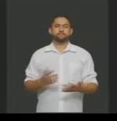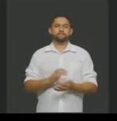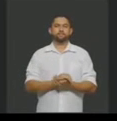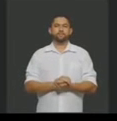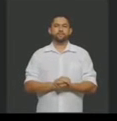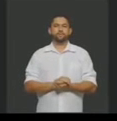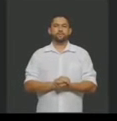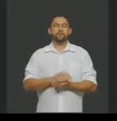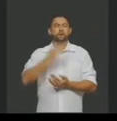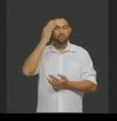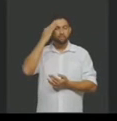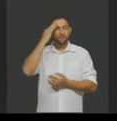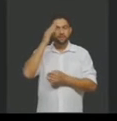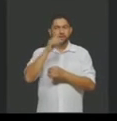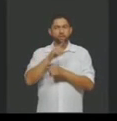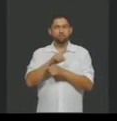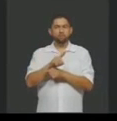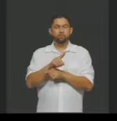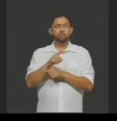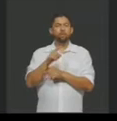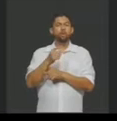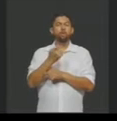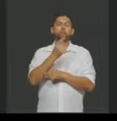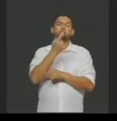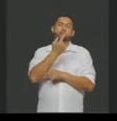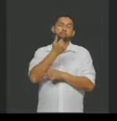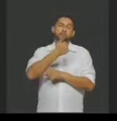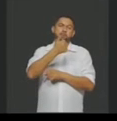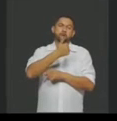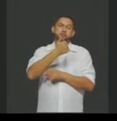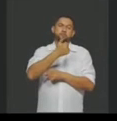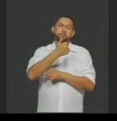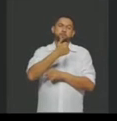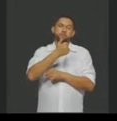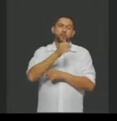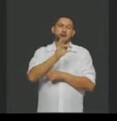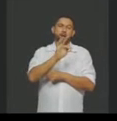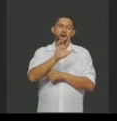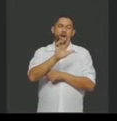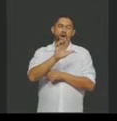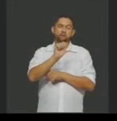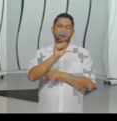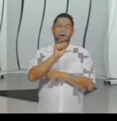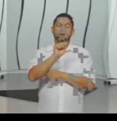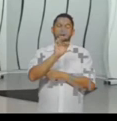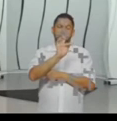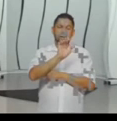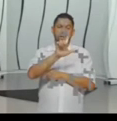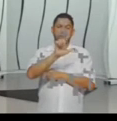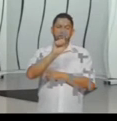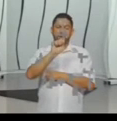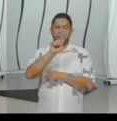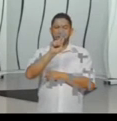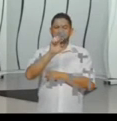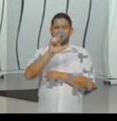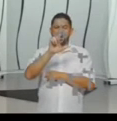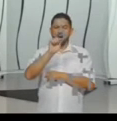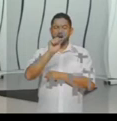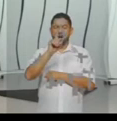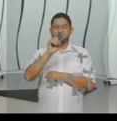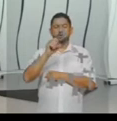aqui em flagelados mesmo. Então, quando eu penso em flagelados, eu estou falando que esses micro-organismos eles